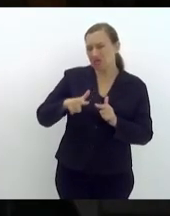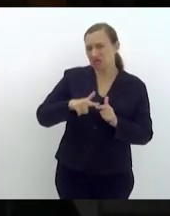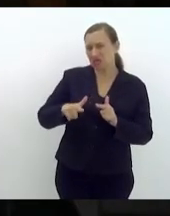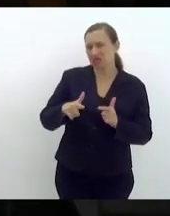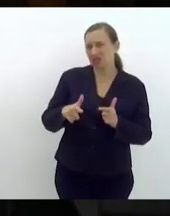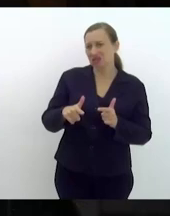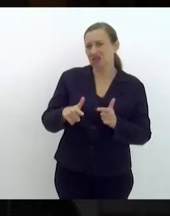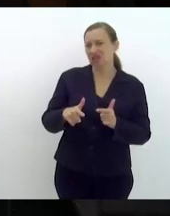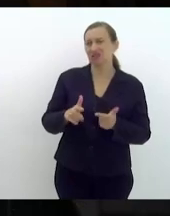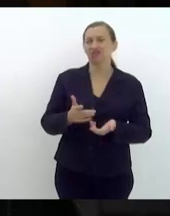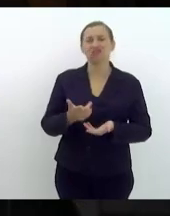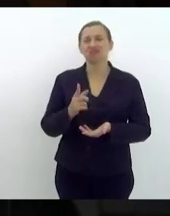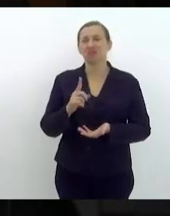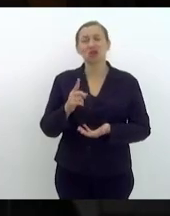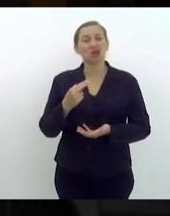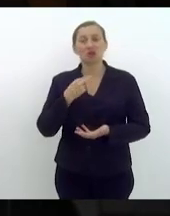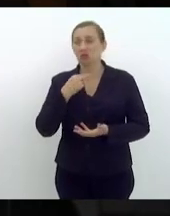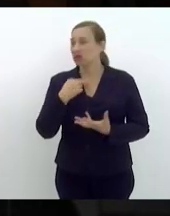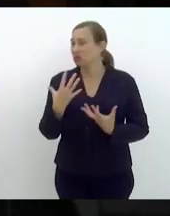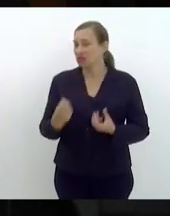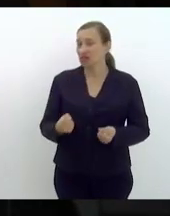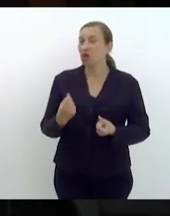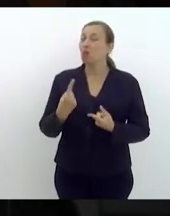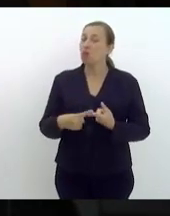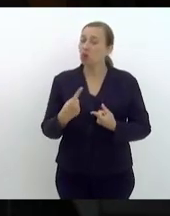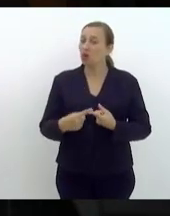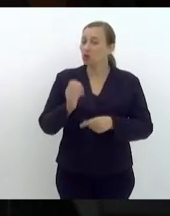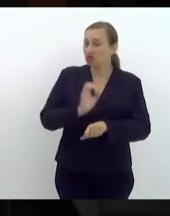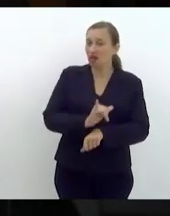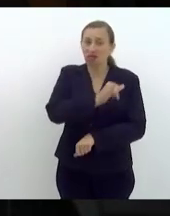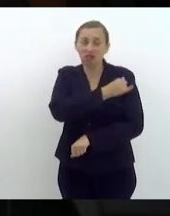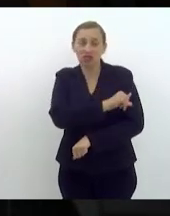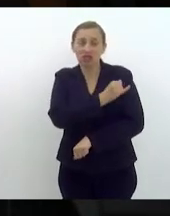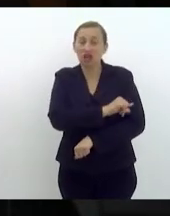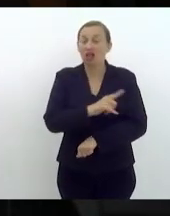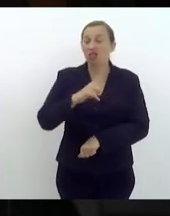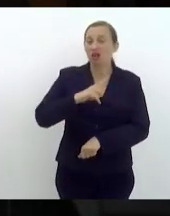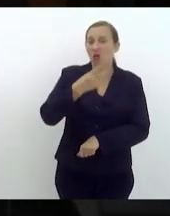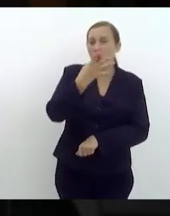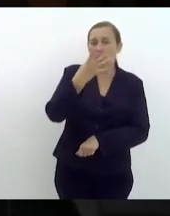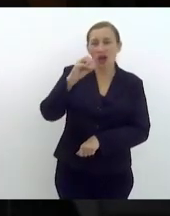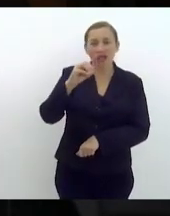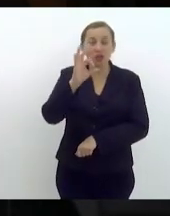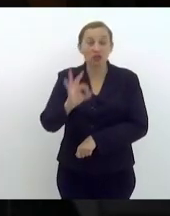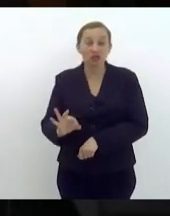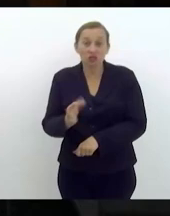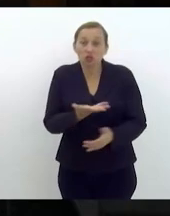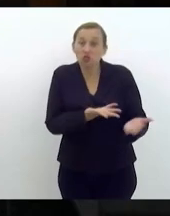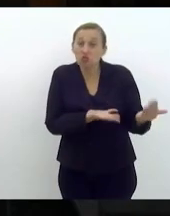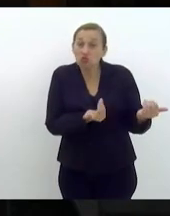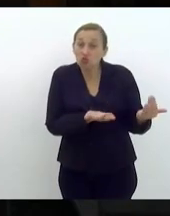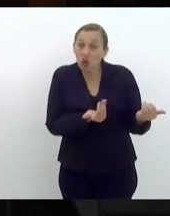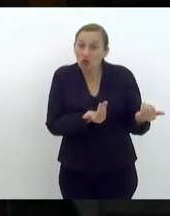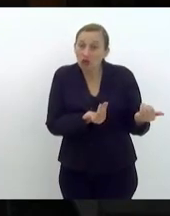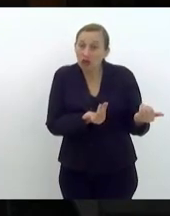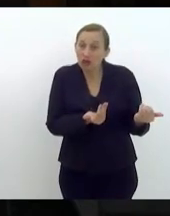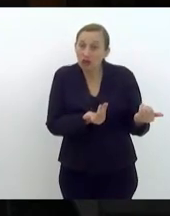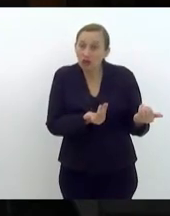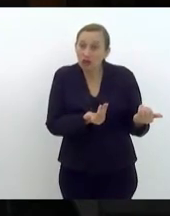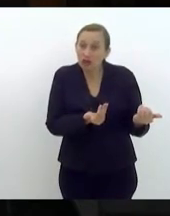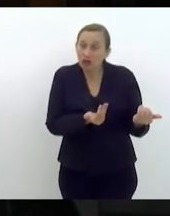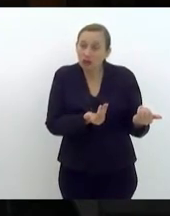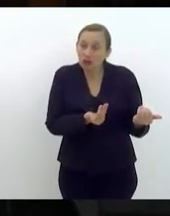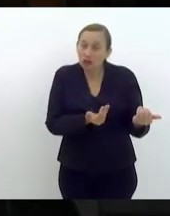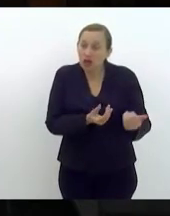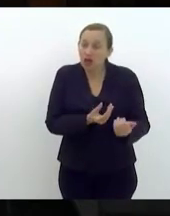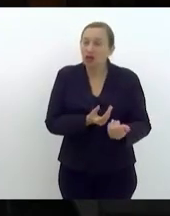inaceitáveis Por que que o Estado do Rio de Janeiro tem 40% dos jovens saindo